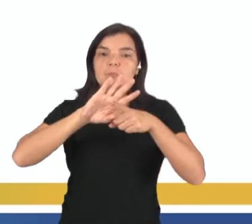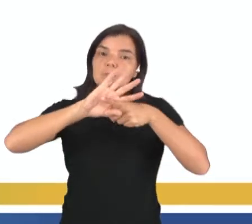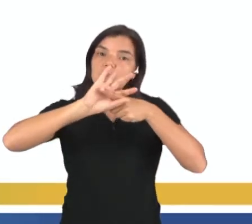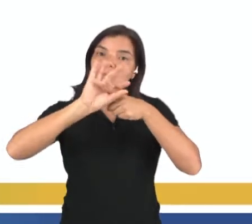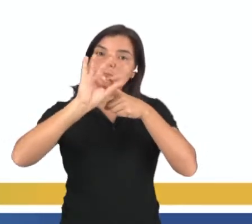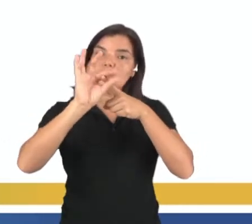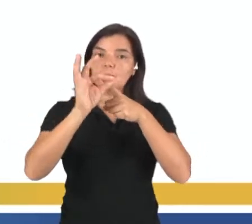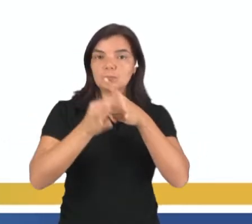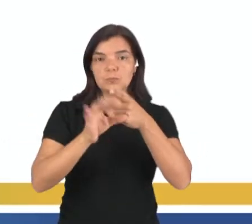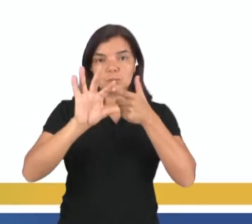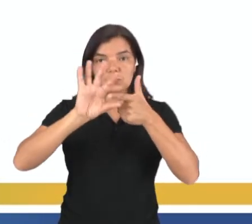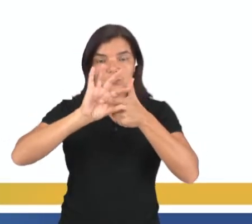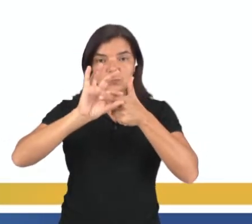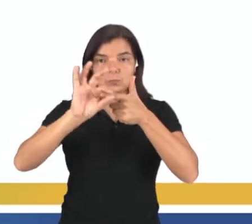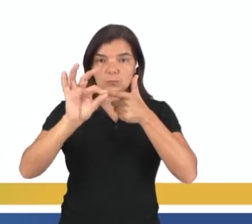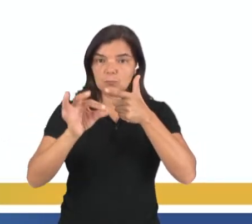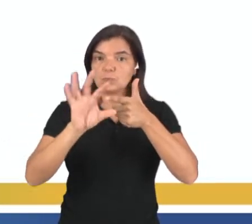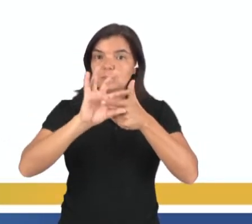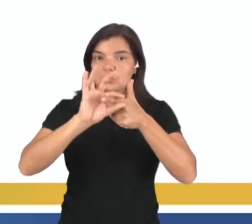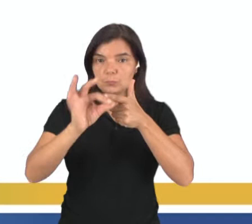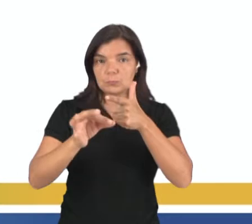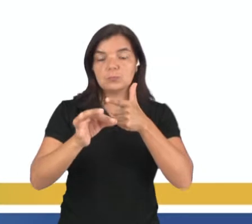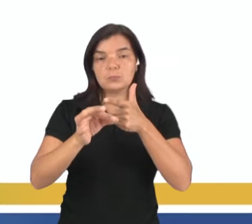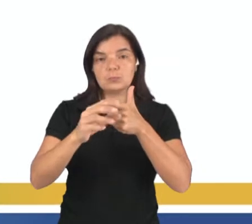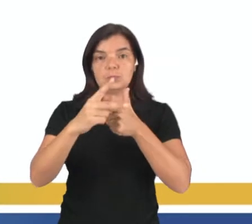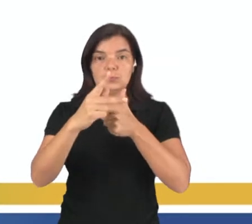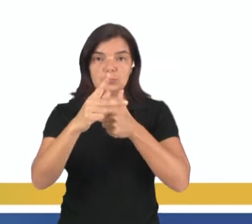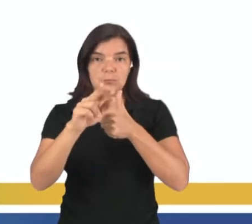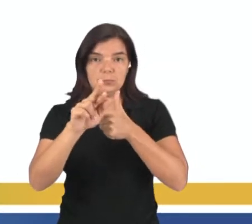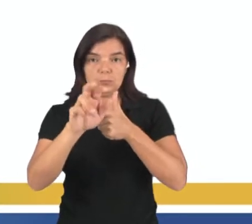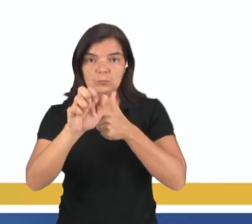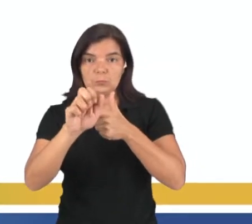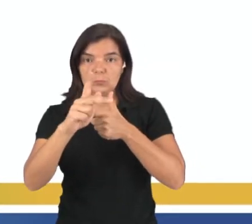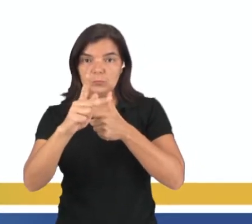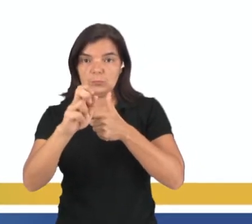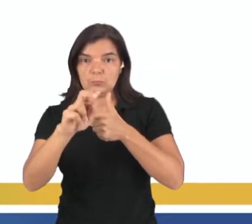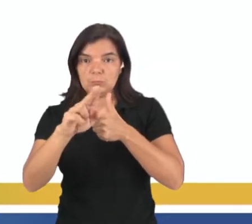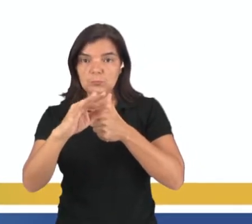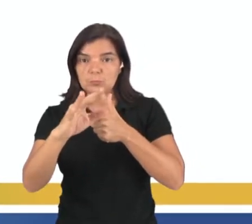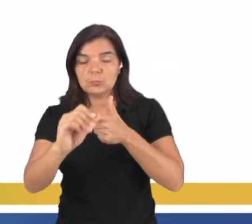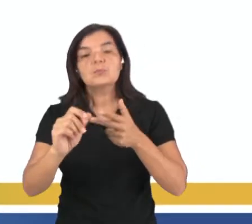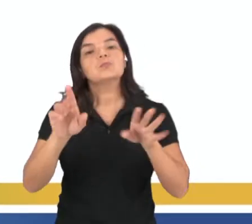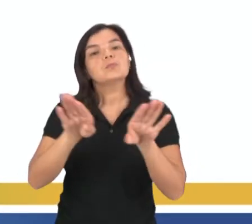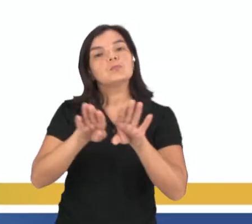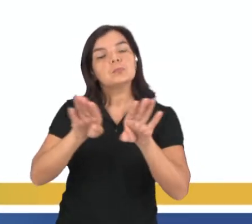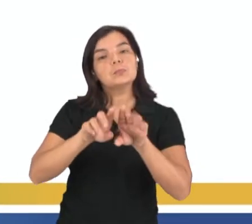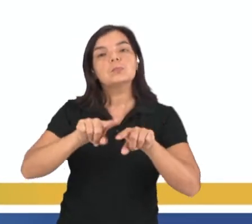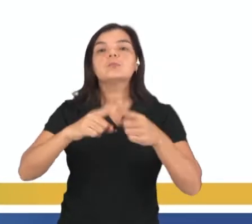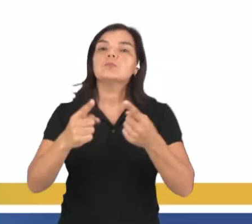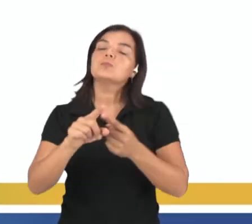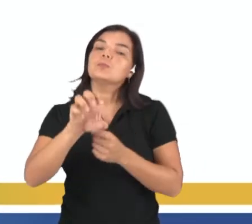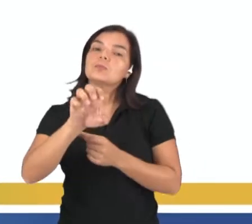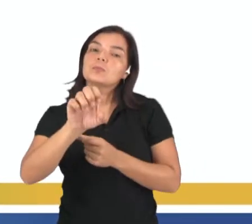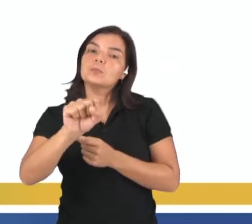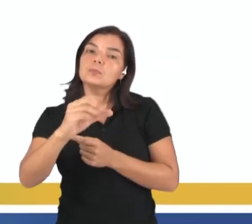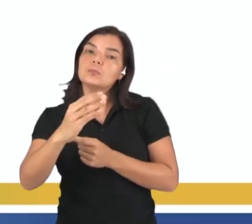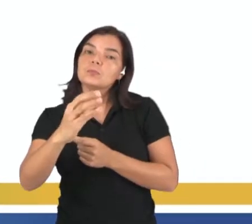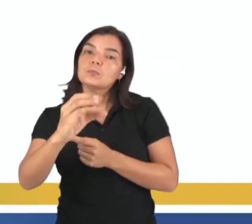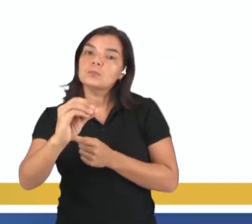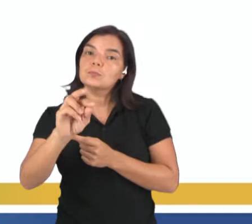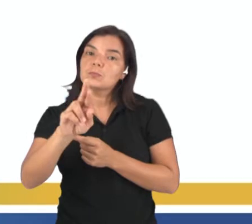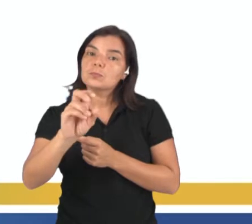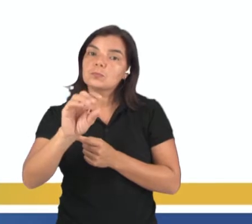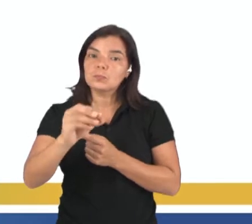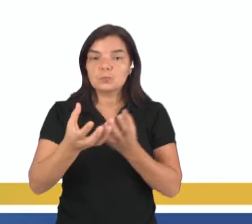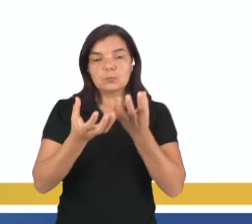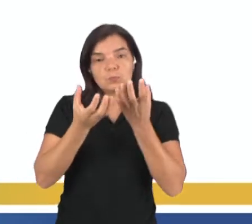por uma pele frouxa denominada de prepúcio, tá? E nós temos também o escroto. O escroto é a bolsa de